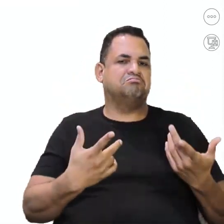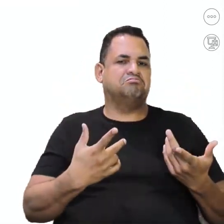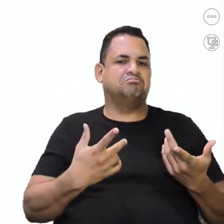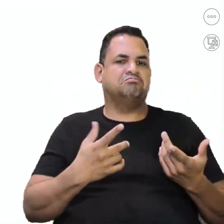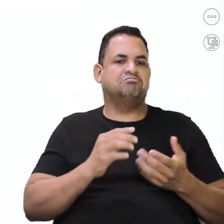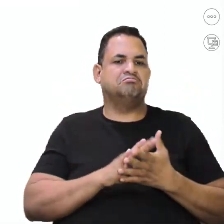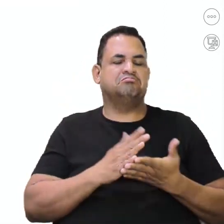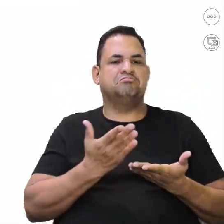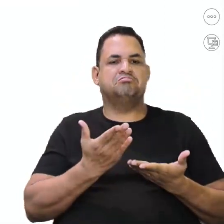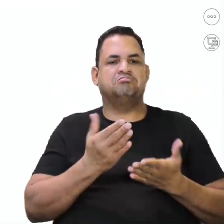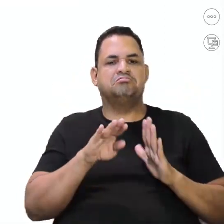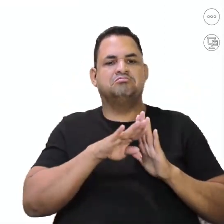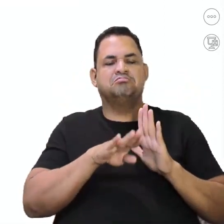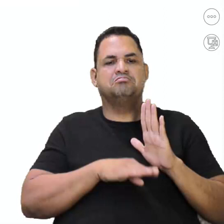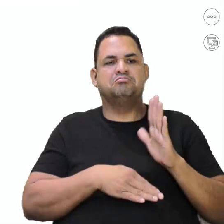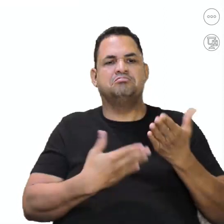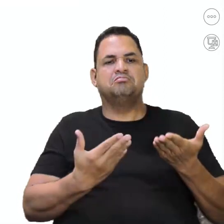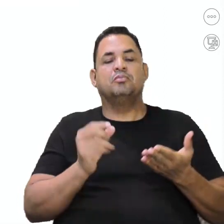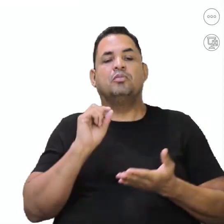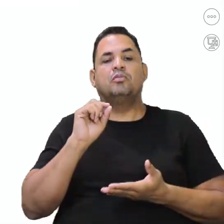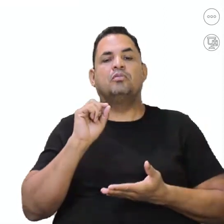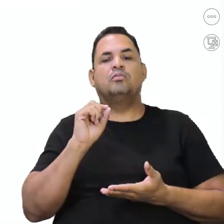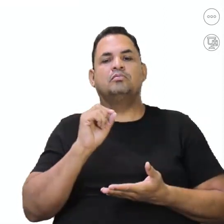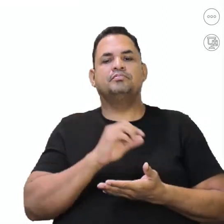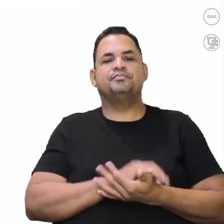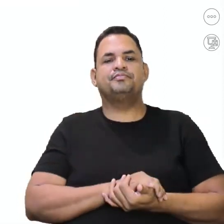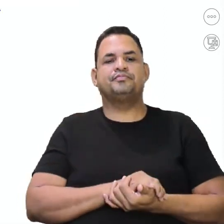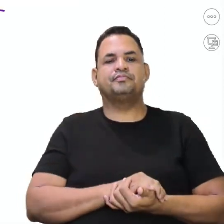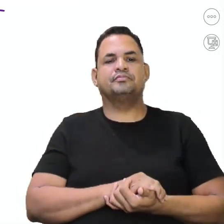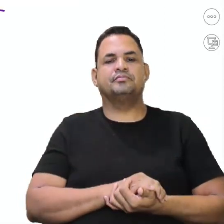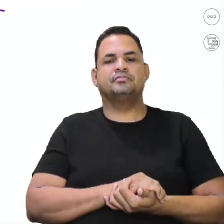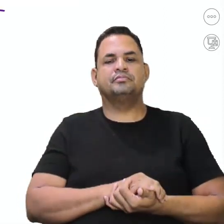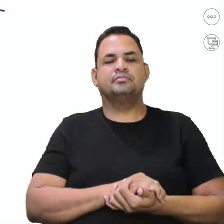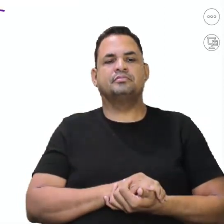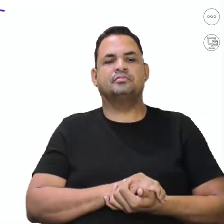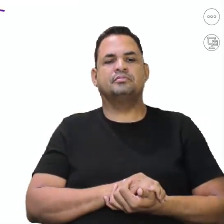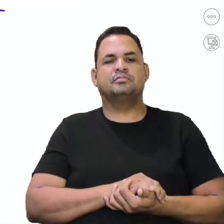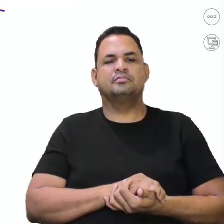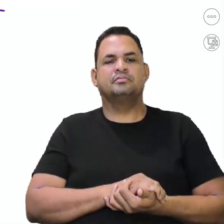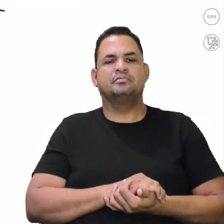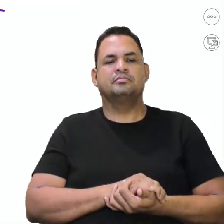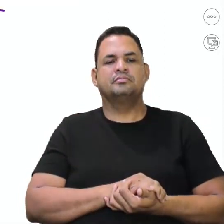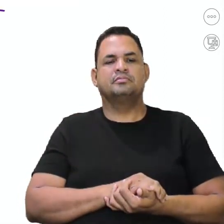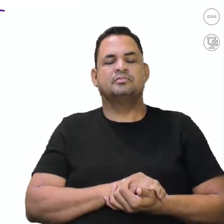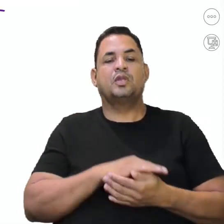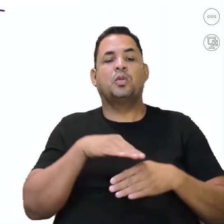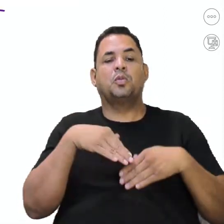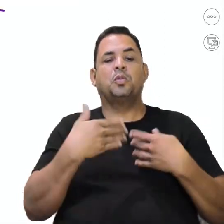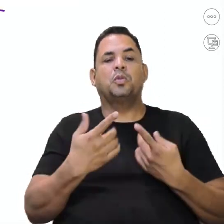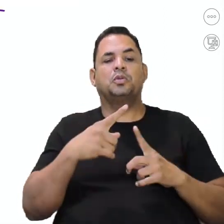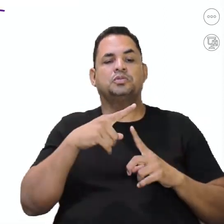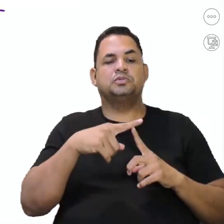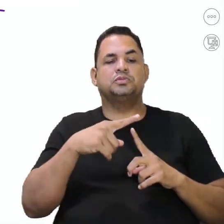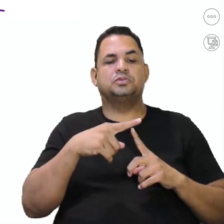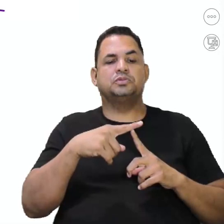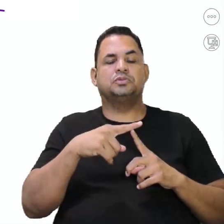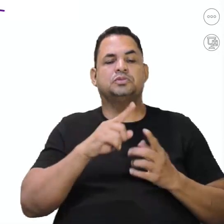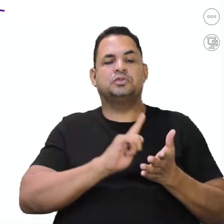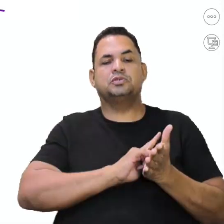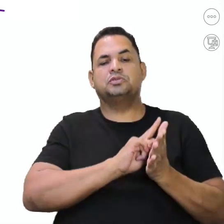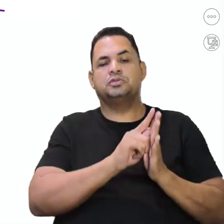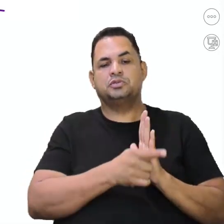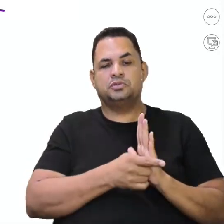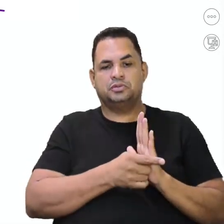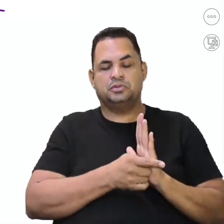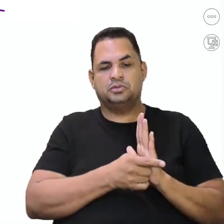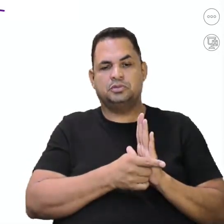e pelo layout só pode ser, obviamente, o quê? What kind of textual genre is this? Que tipo de gênero textual